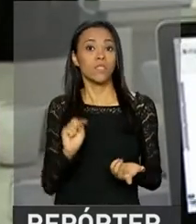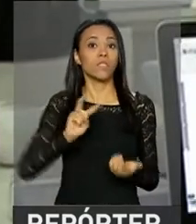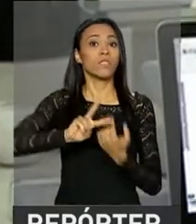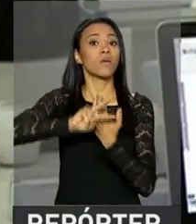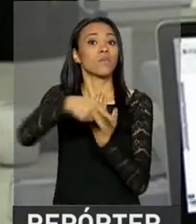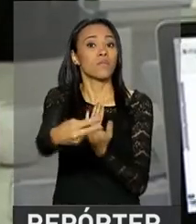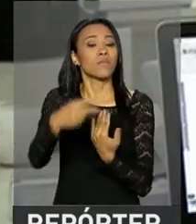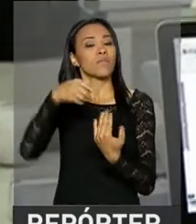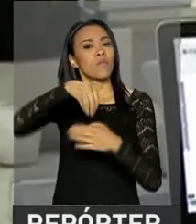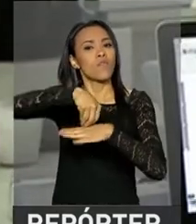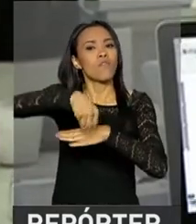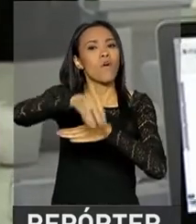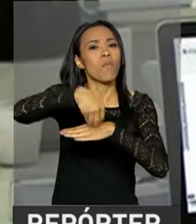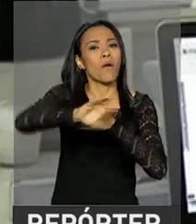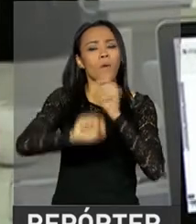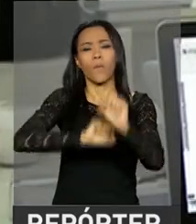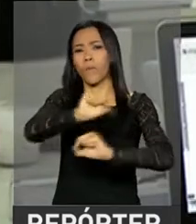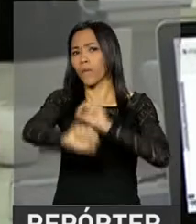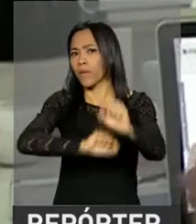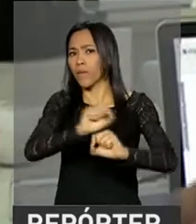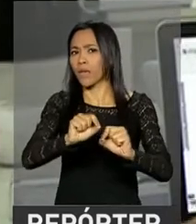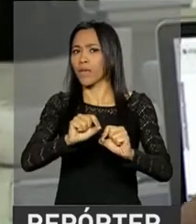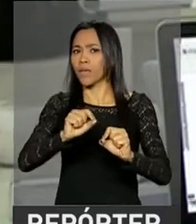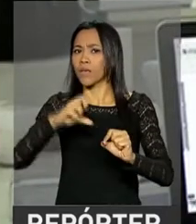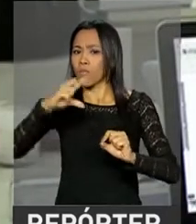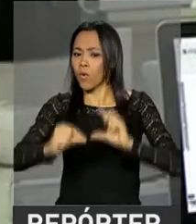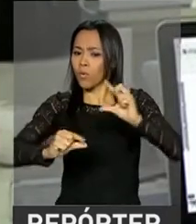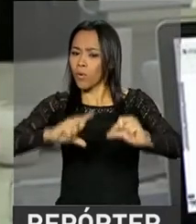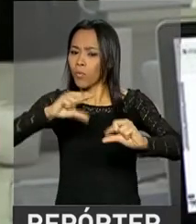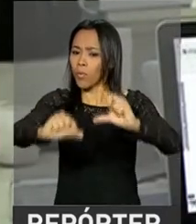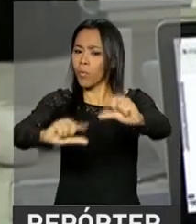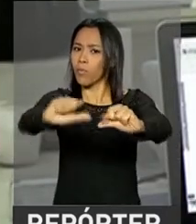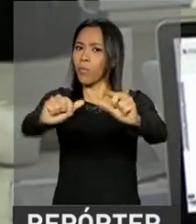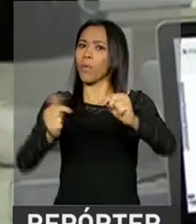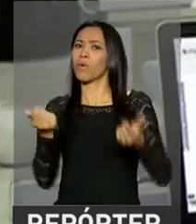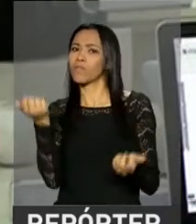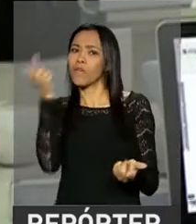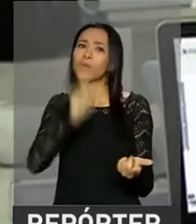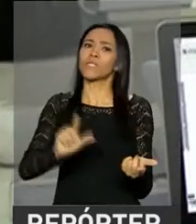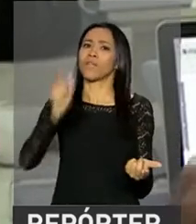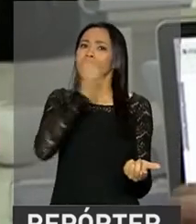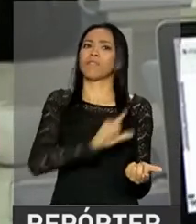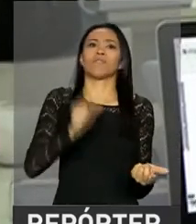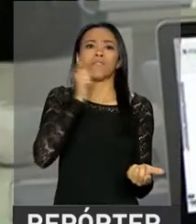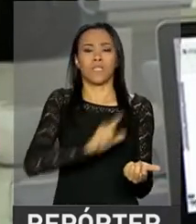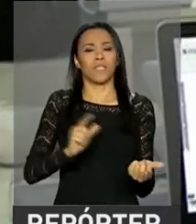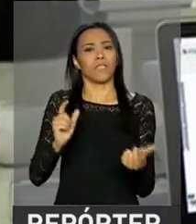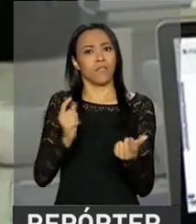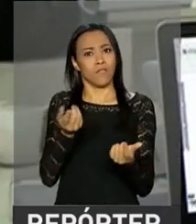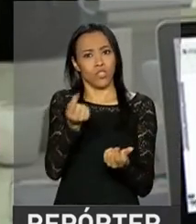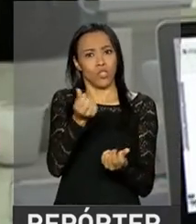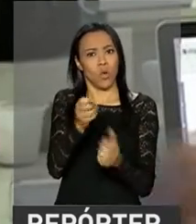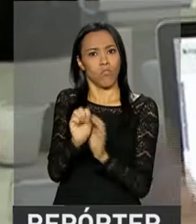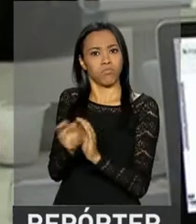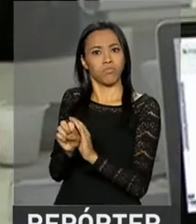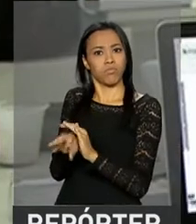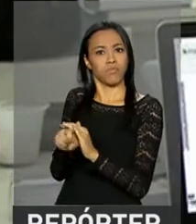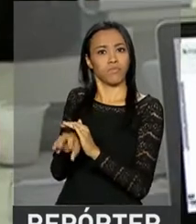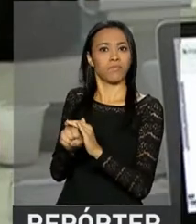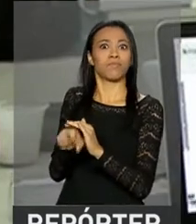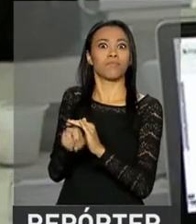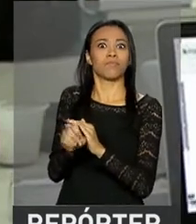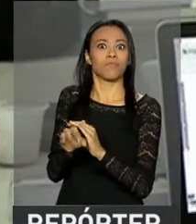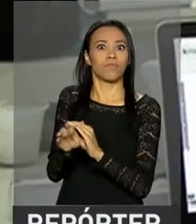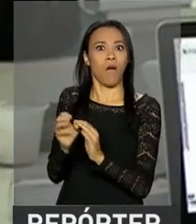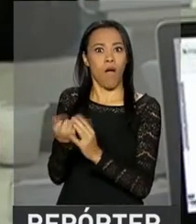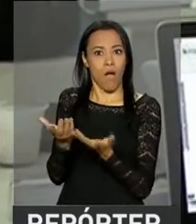gente traz uma informação de que de grão em grão a galinha enche o papo nerd com pequenas quantias de áreas eu posso chegar a ter